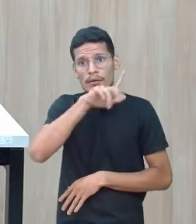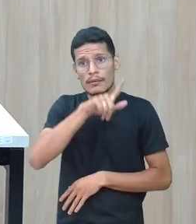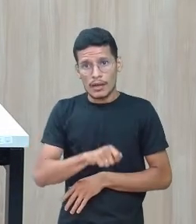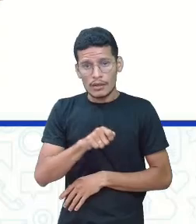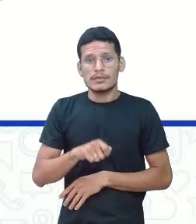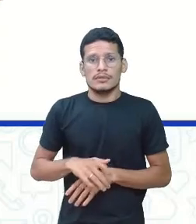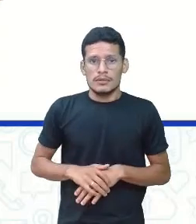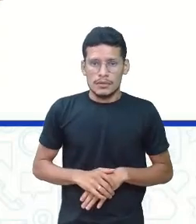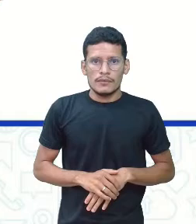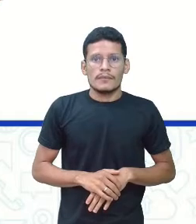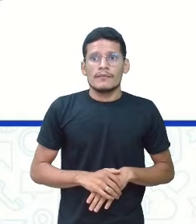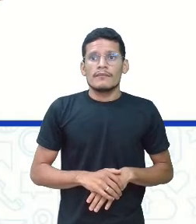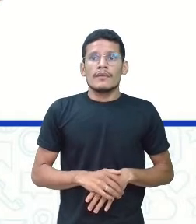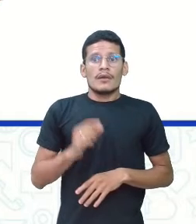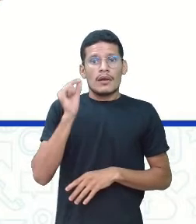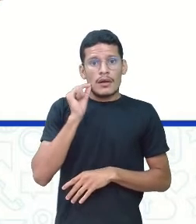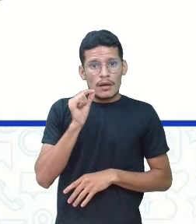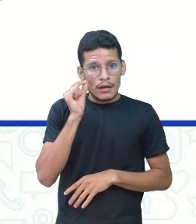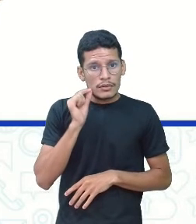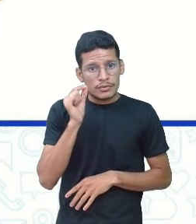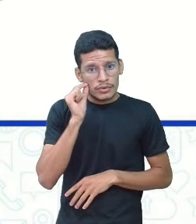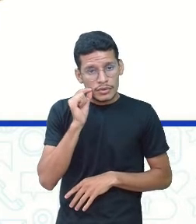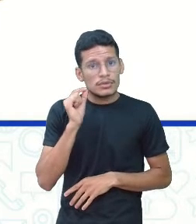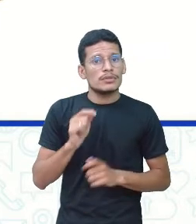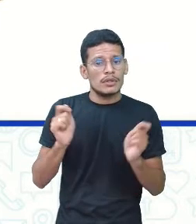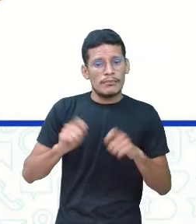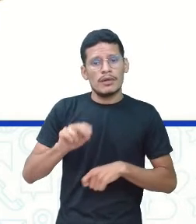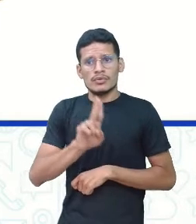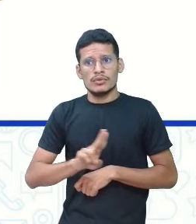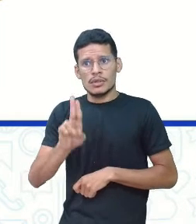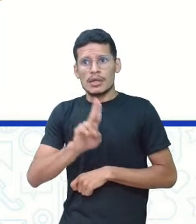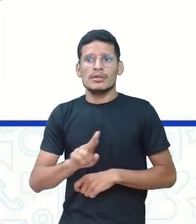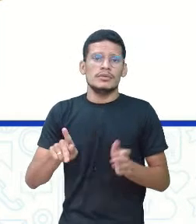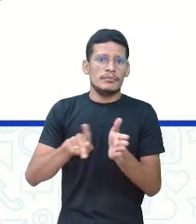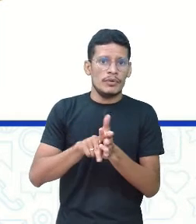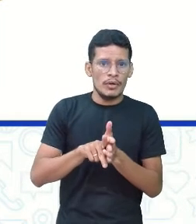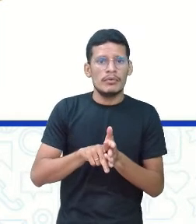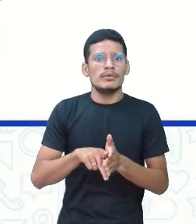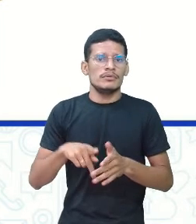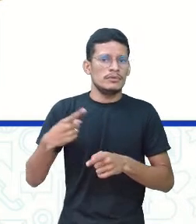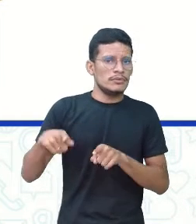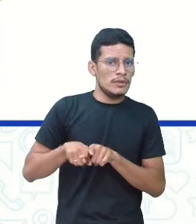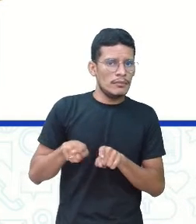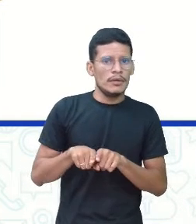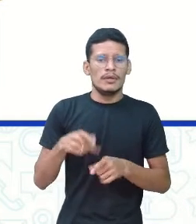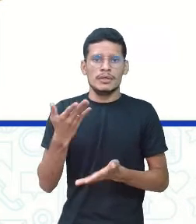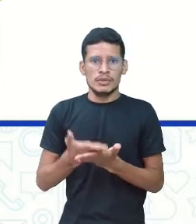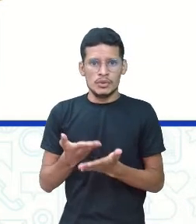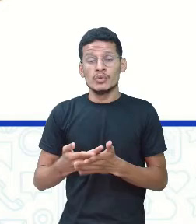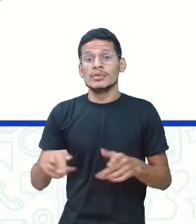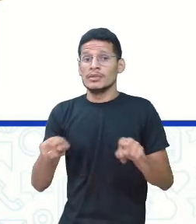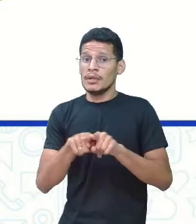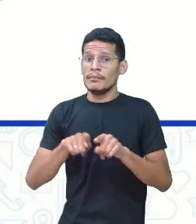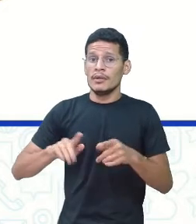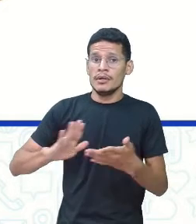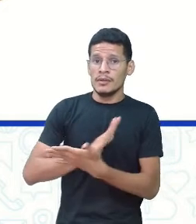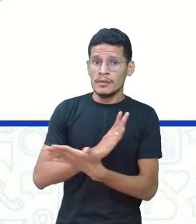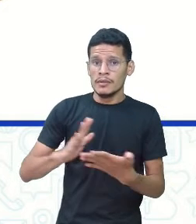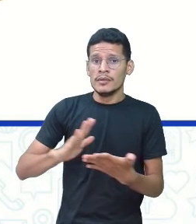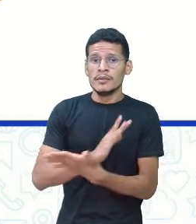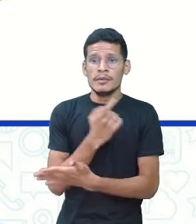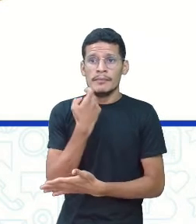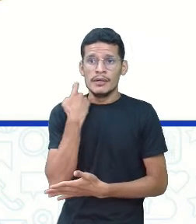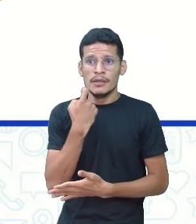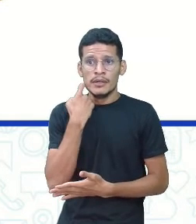animais. Ratos transgênicos são utilizados também em estudos. E também peixes